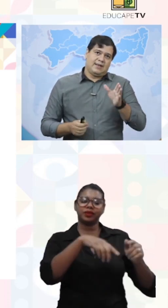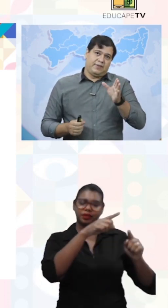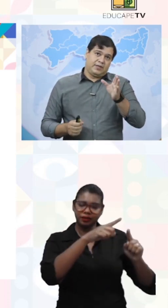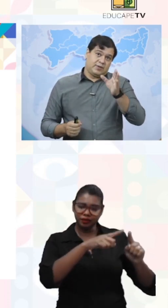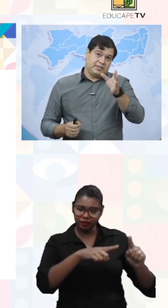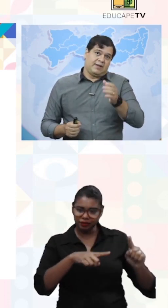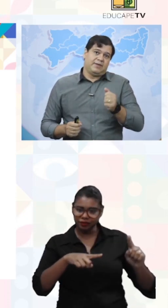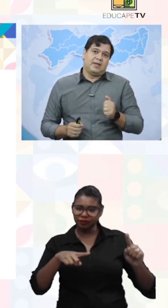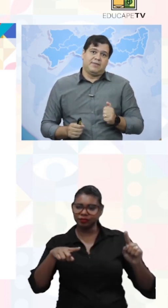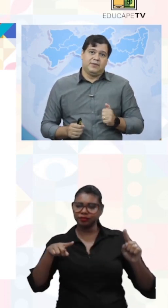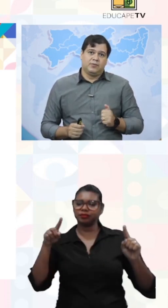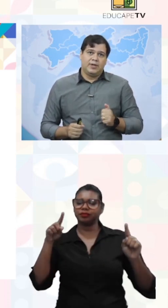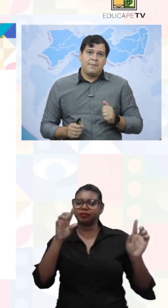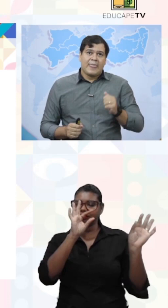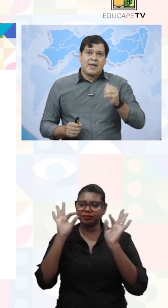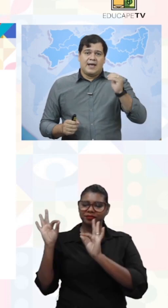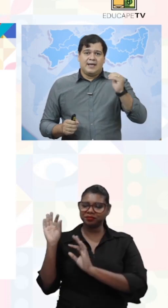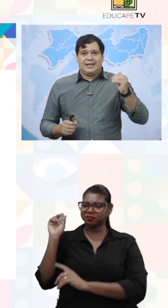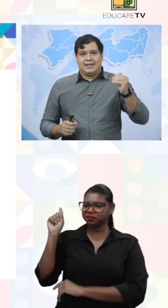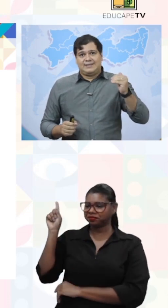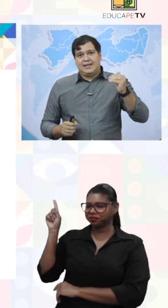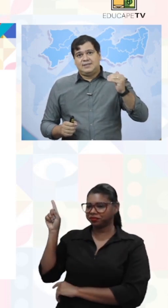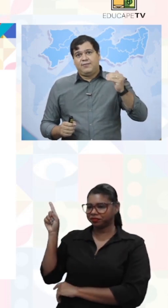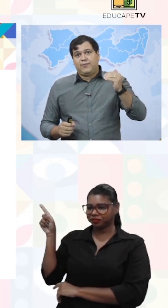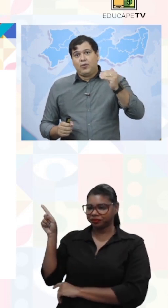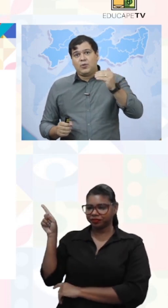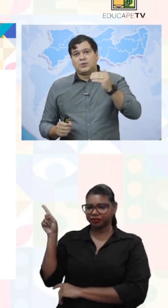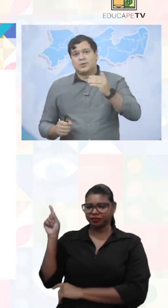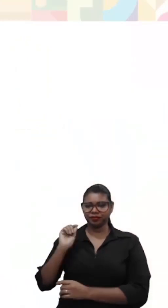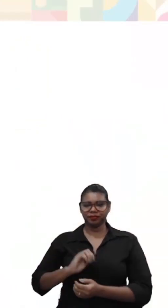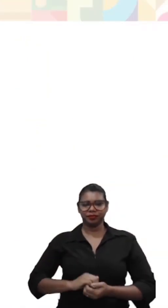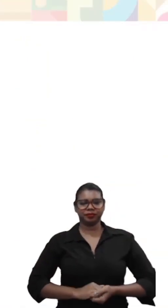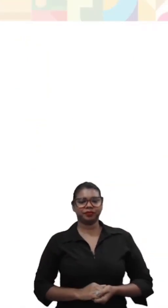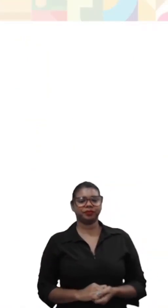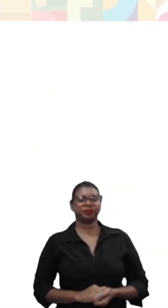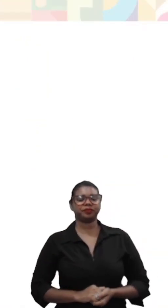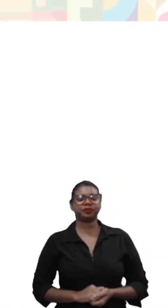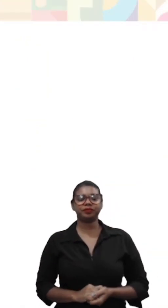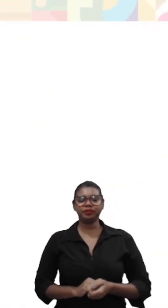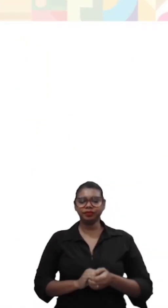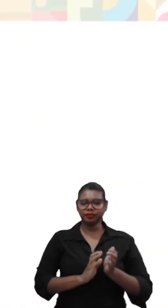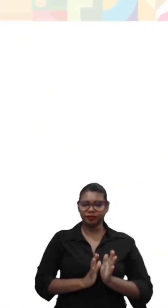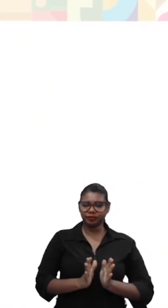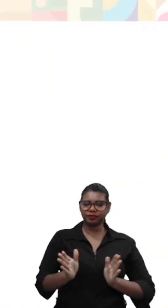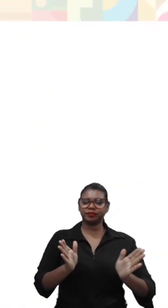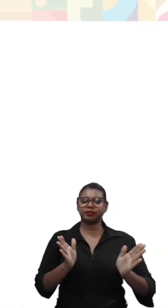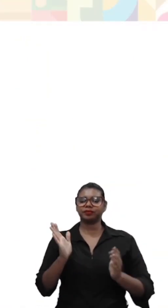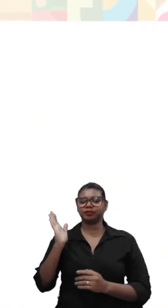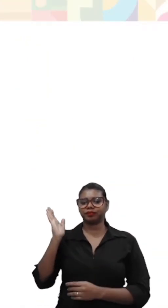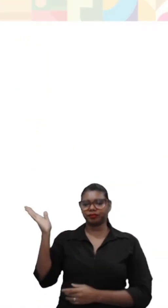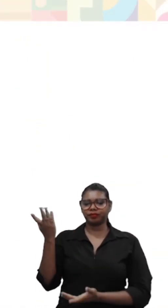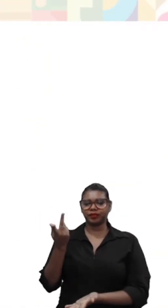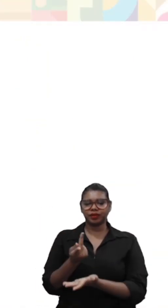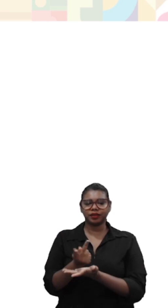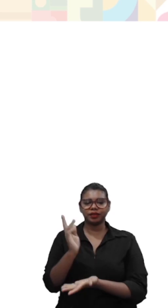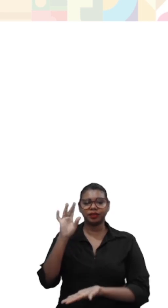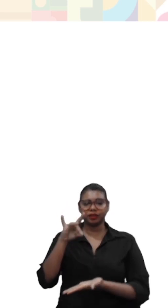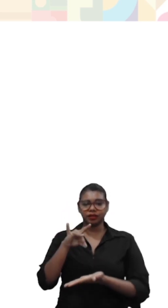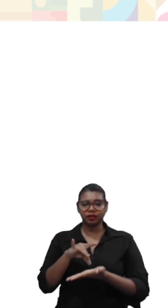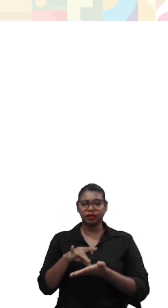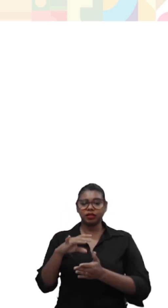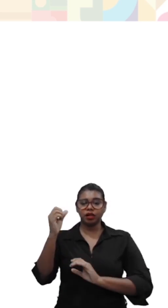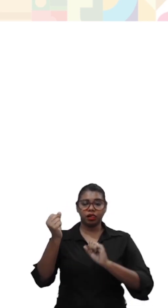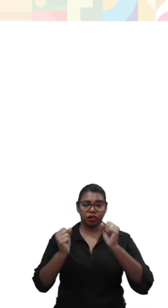essa feito a gente está vendo aí a figura, essa segue esse fluxo, né? Isso aí é mais constante numa